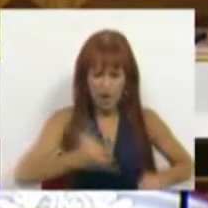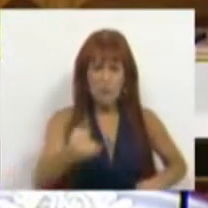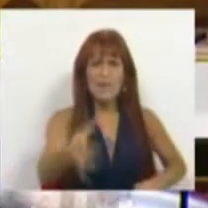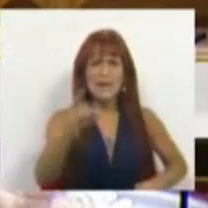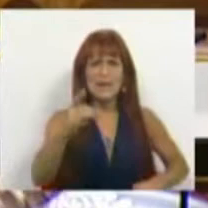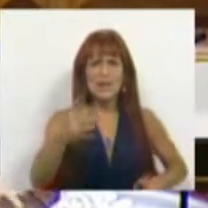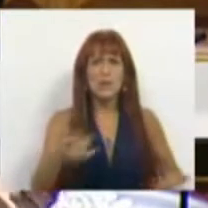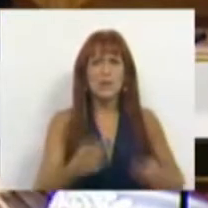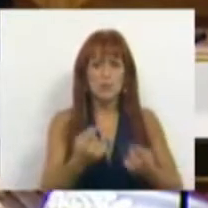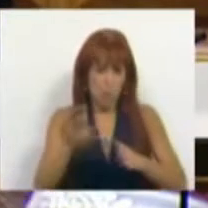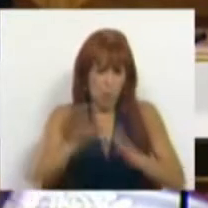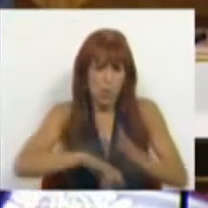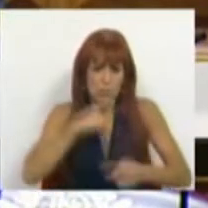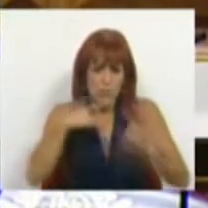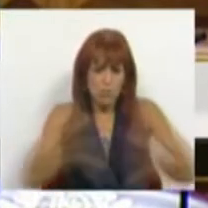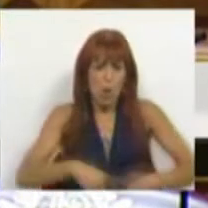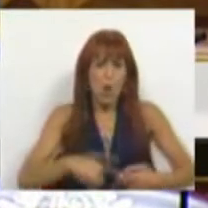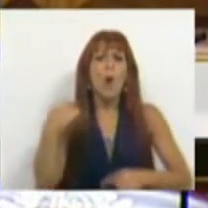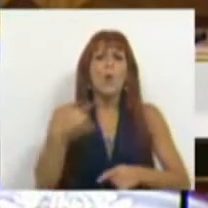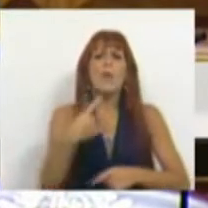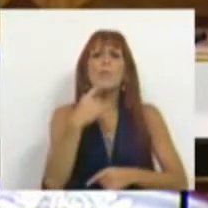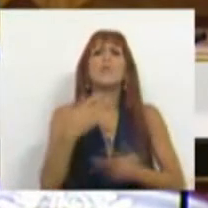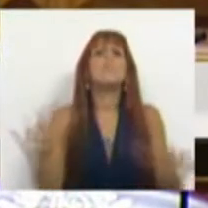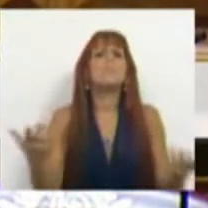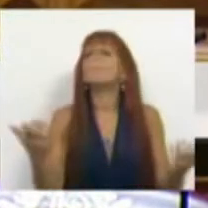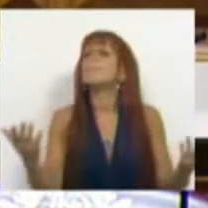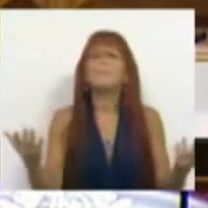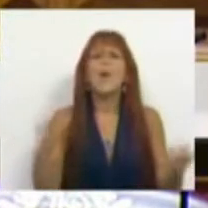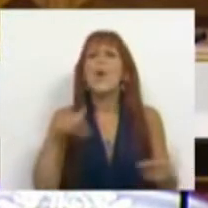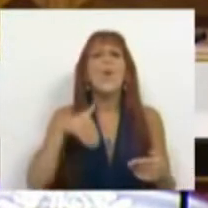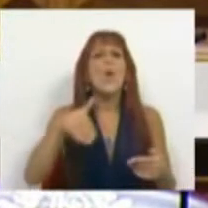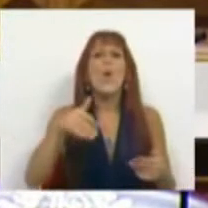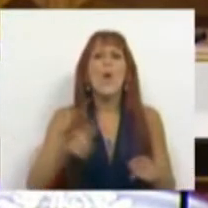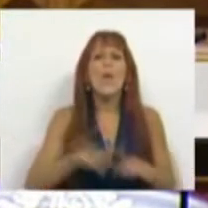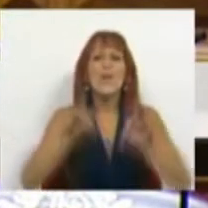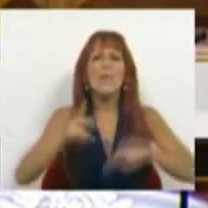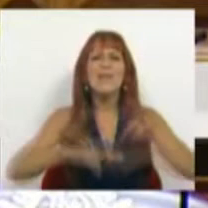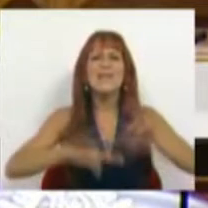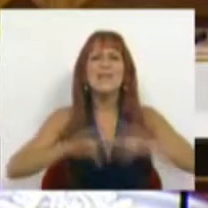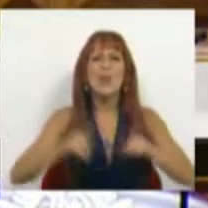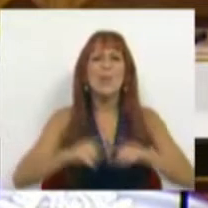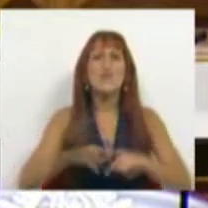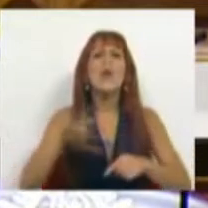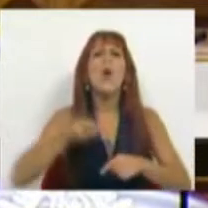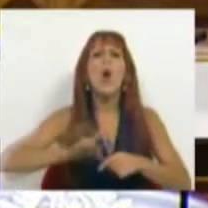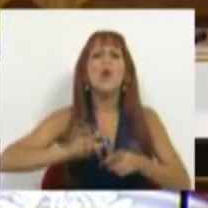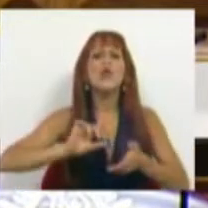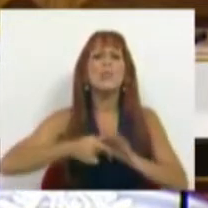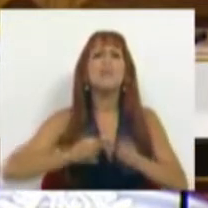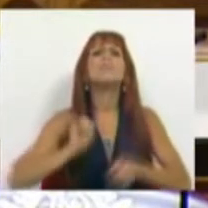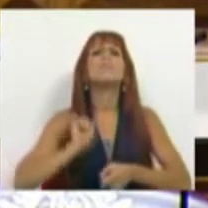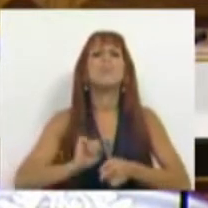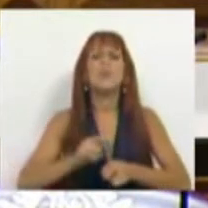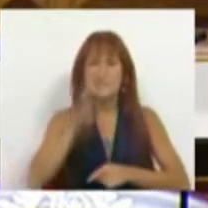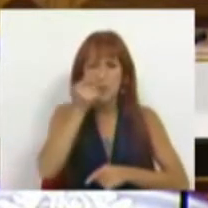2006. Estão reunidas todas as condições. A única pergunta que fica é quando serão iniciadas estas obras e qual o projeto em concreto,